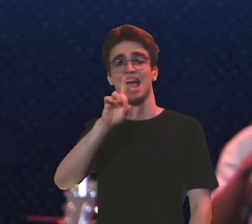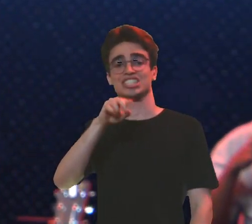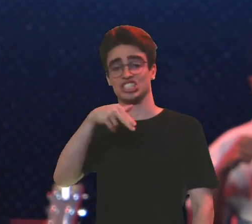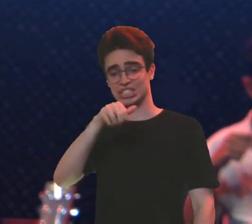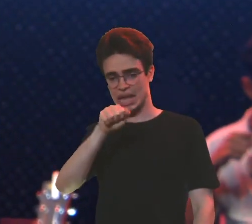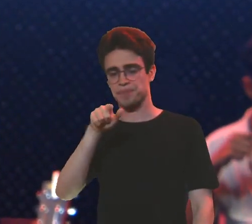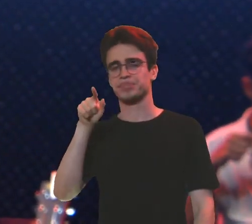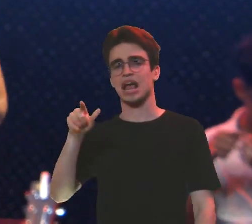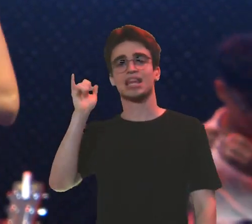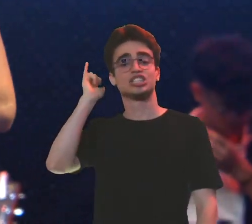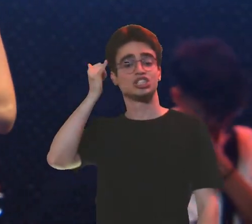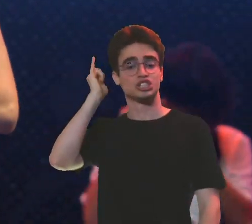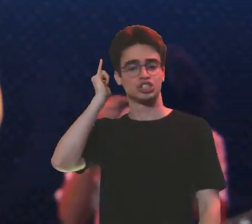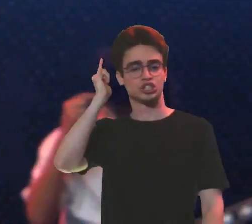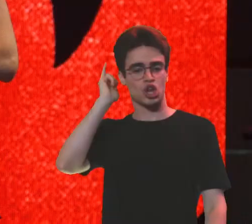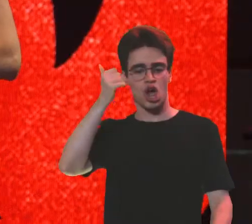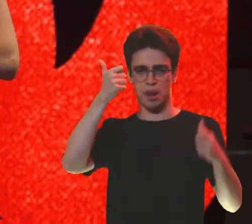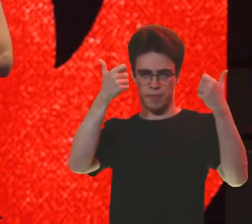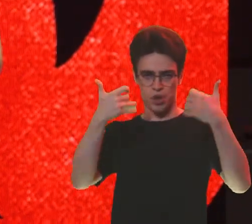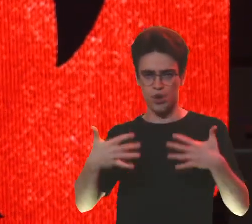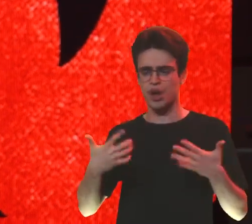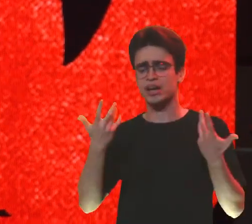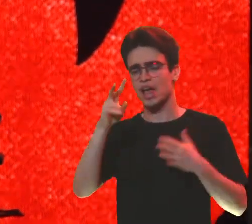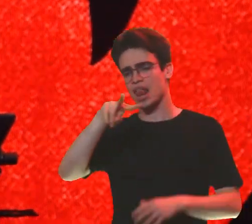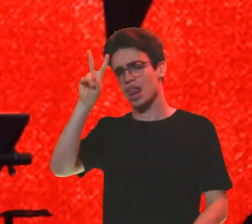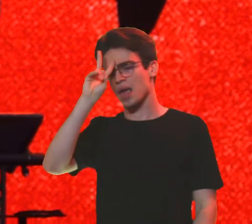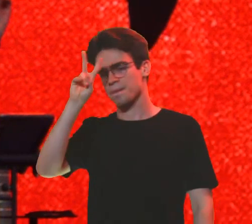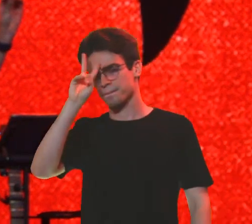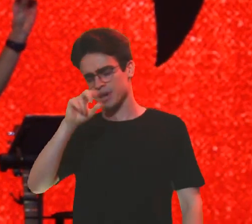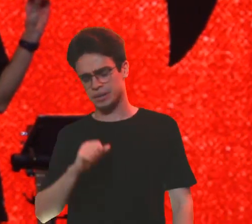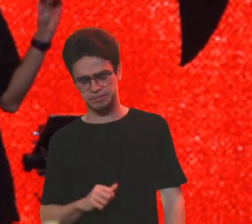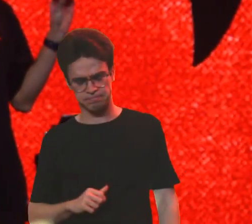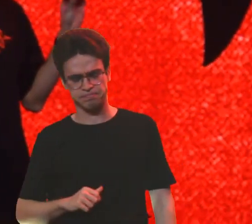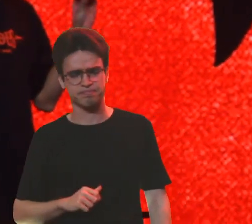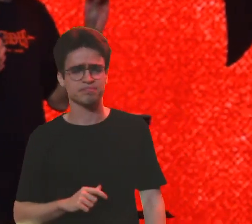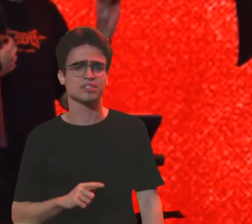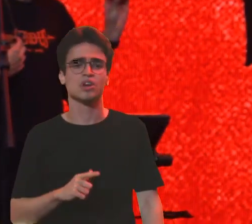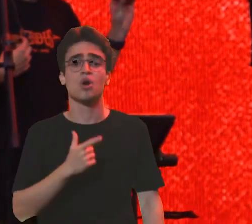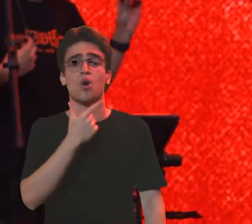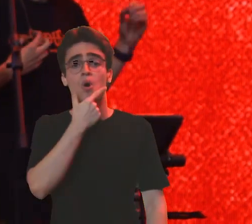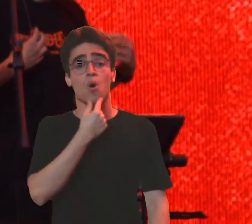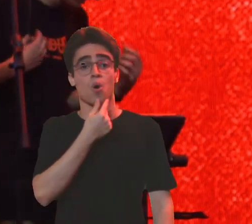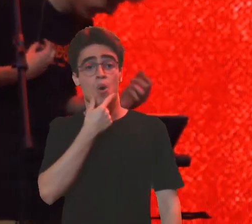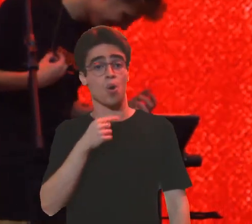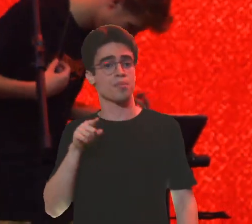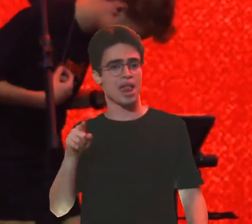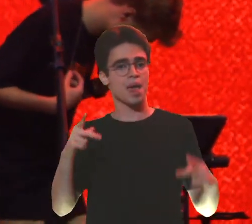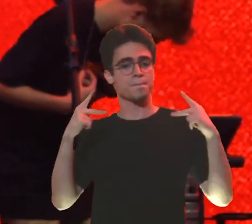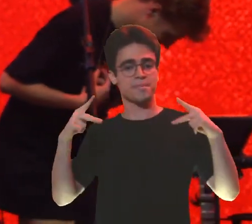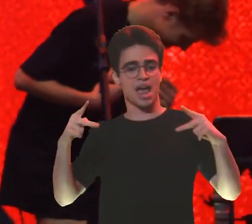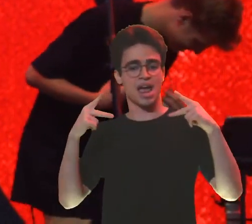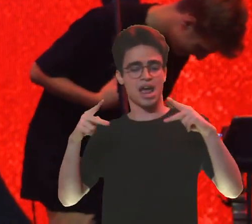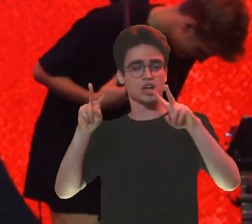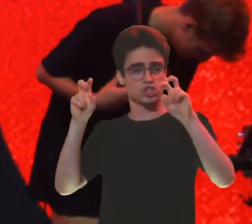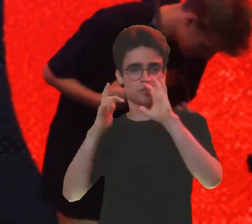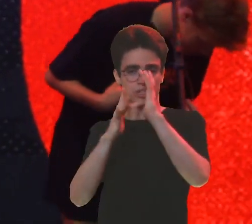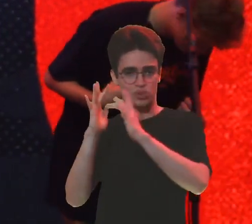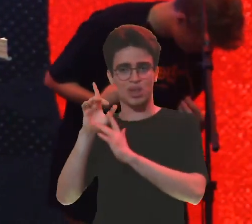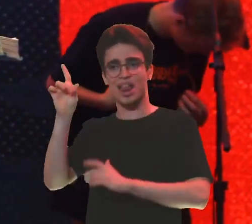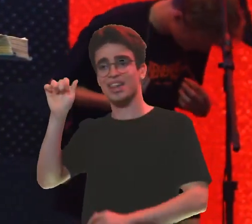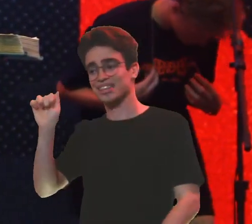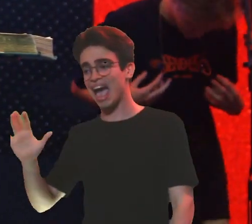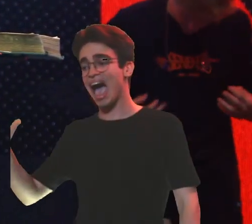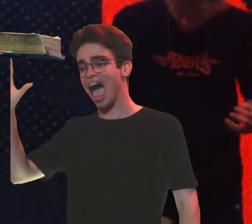uma história, eu queria lembrar ela para você. Um homem que pregava sobre Jesus na Ásia foi